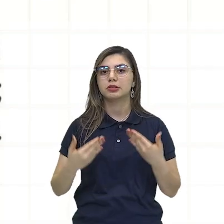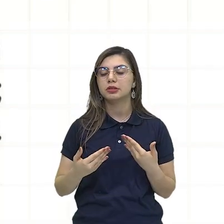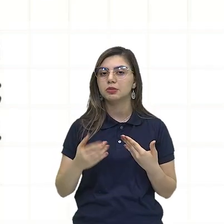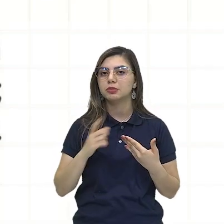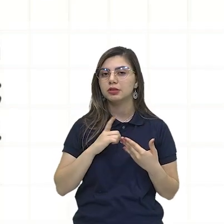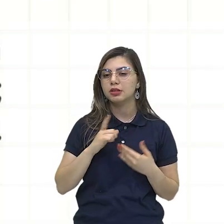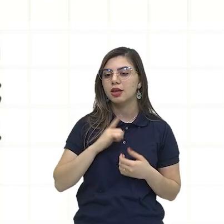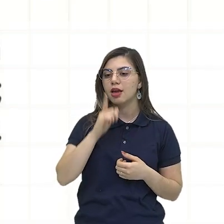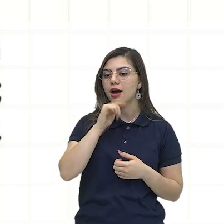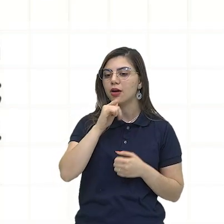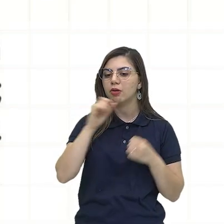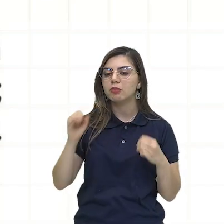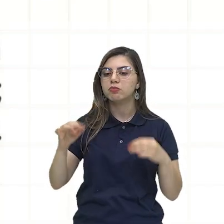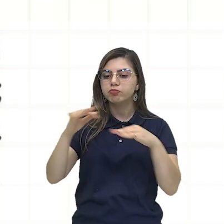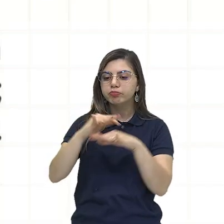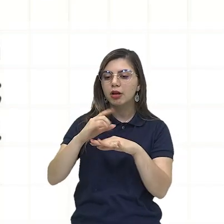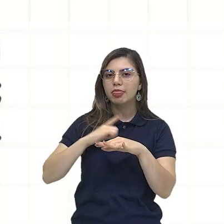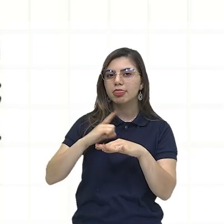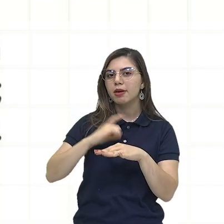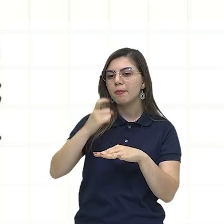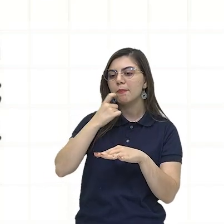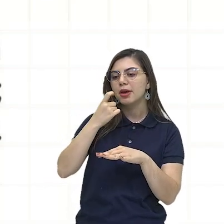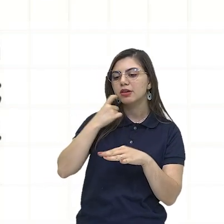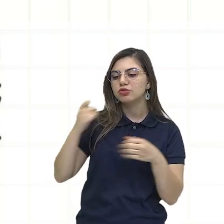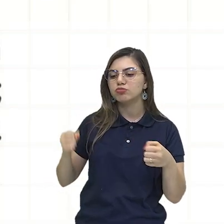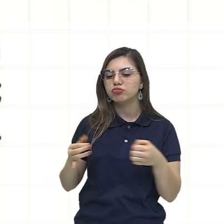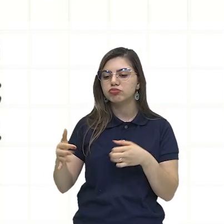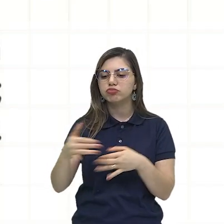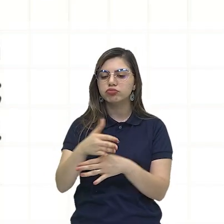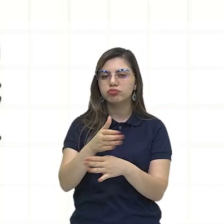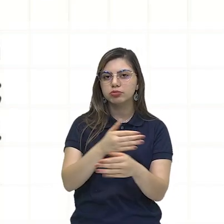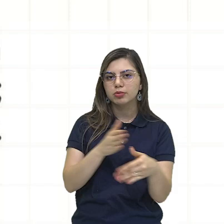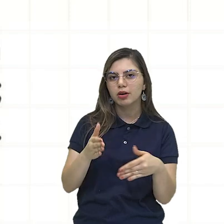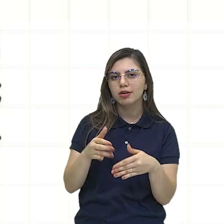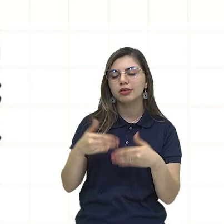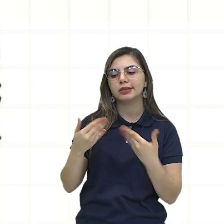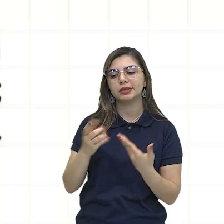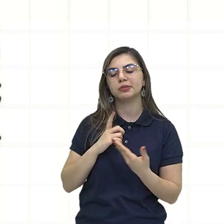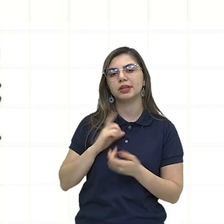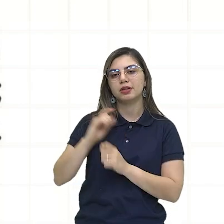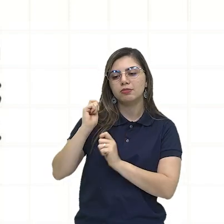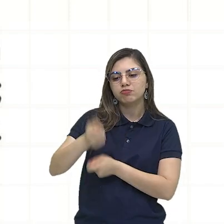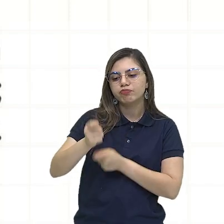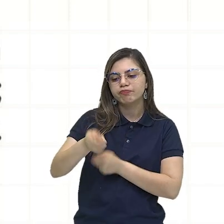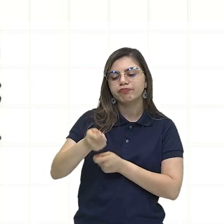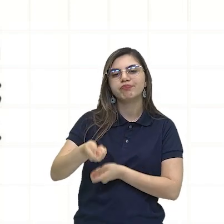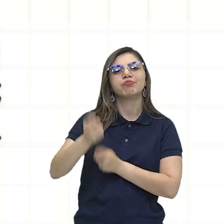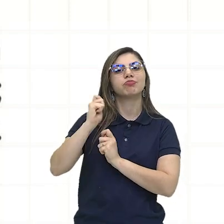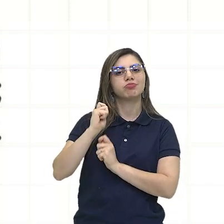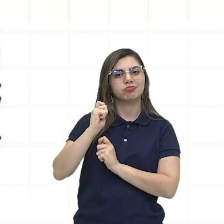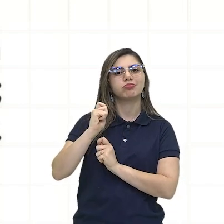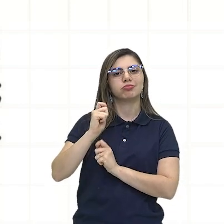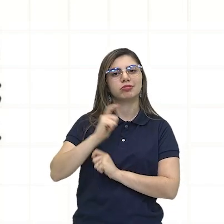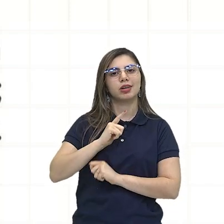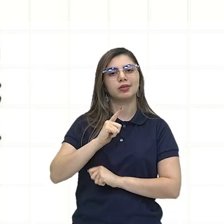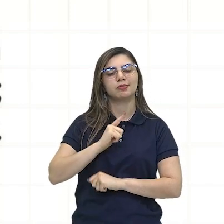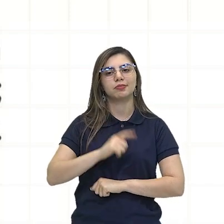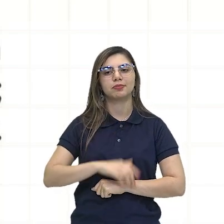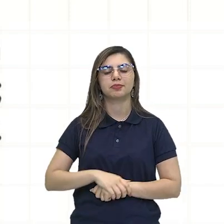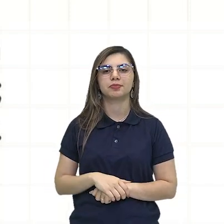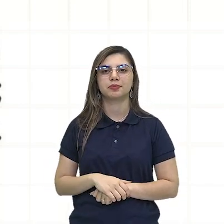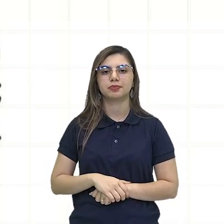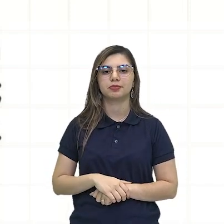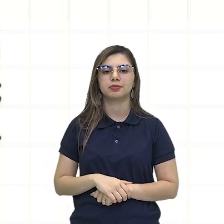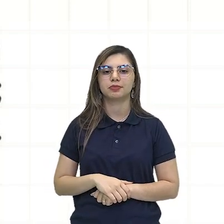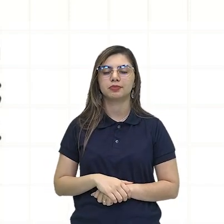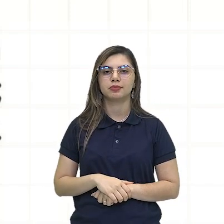aonde tem água e tem peixe e tem outros animais aquáticos, a pesca acaba sendo realizada, tá bom? E